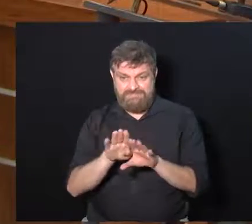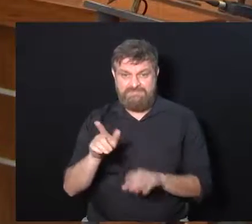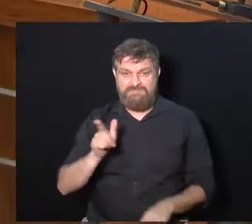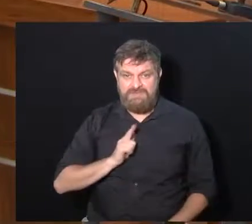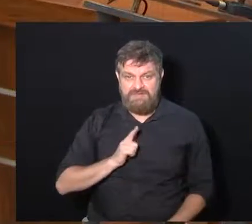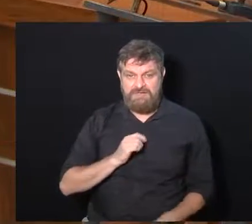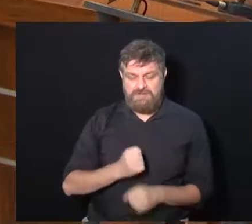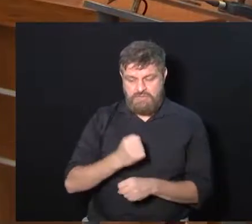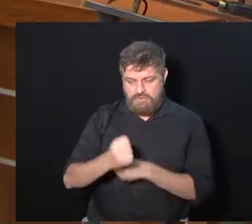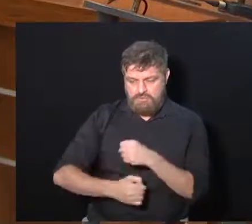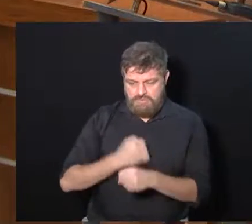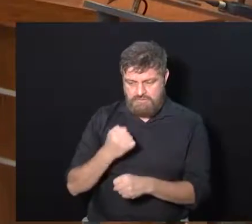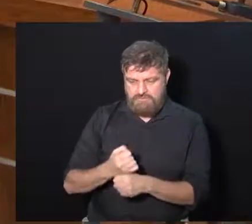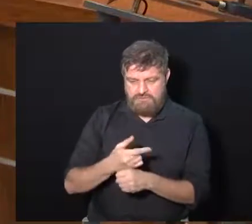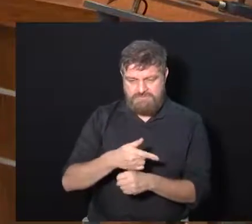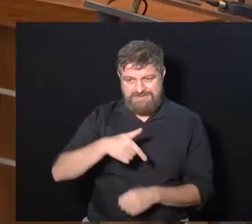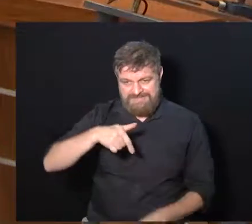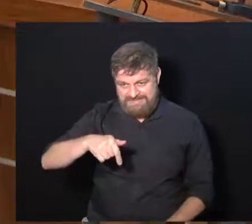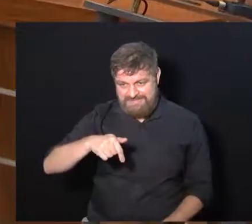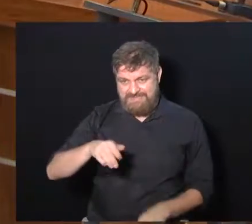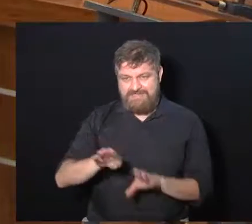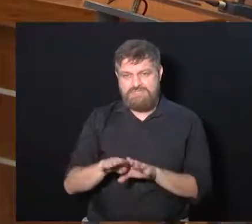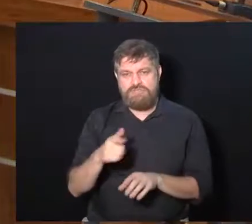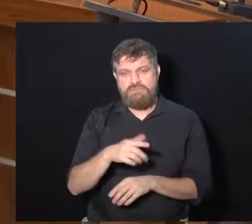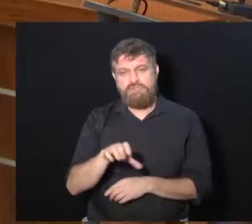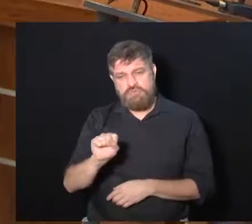em 2017 e 2018,